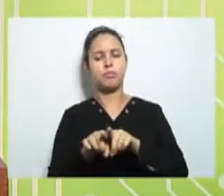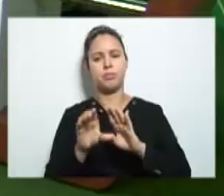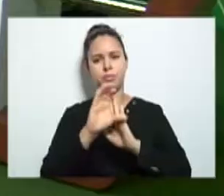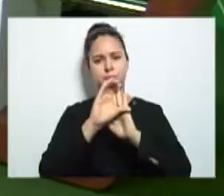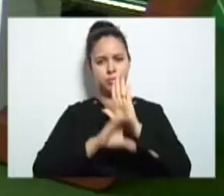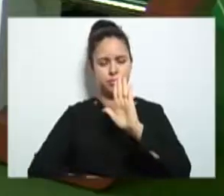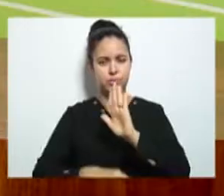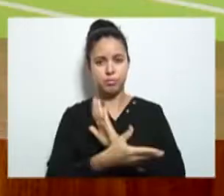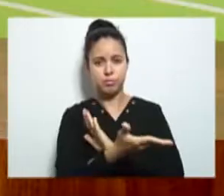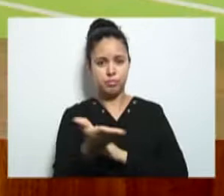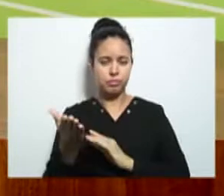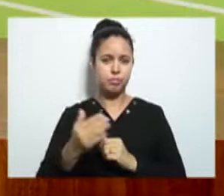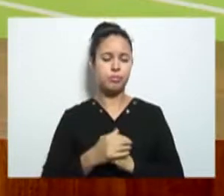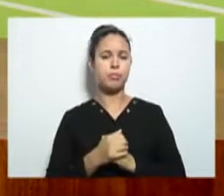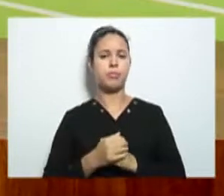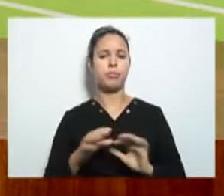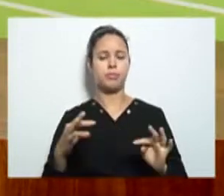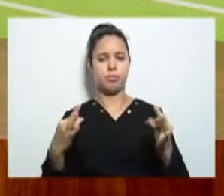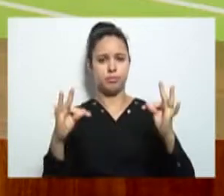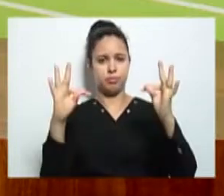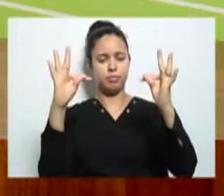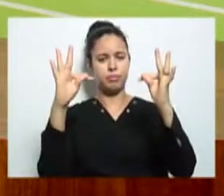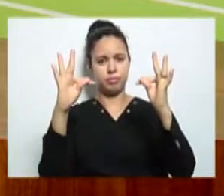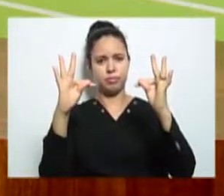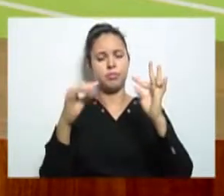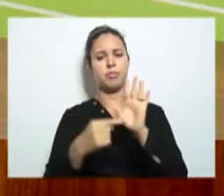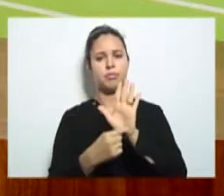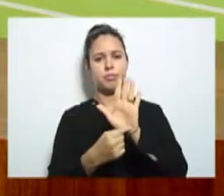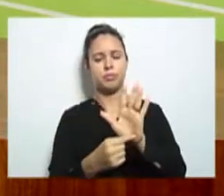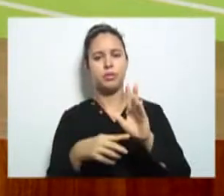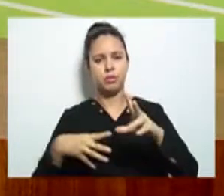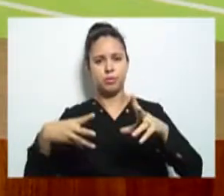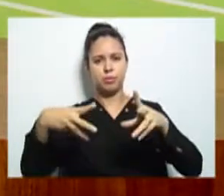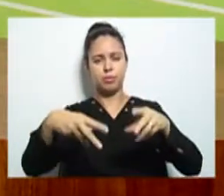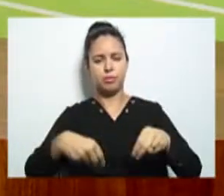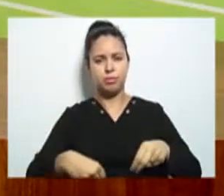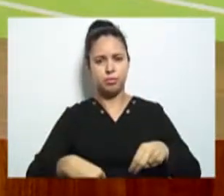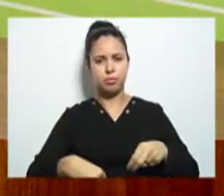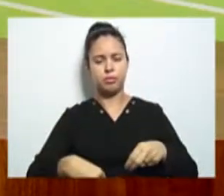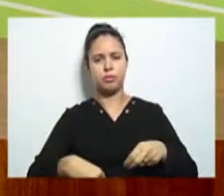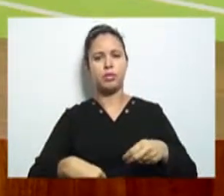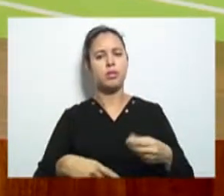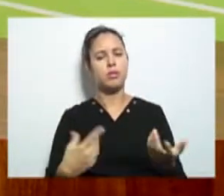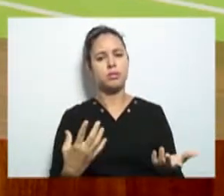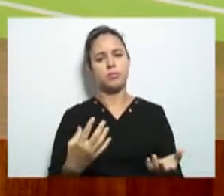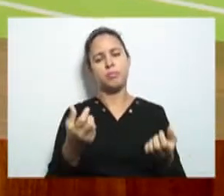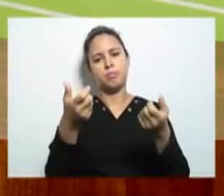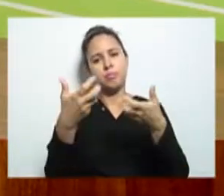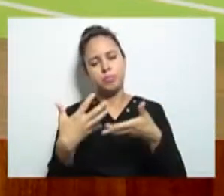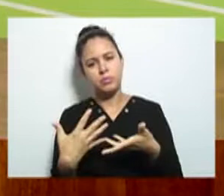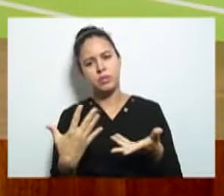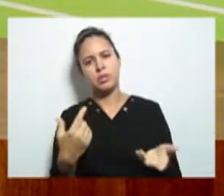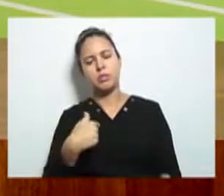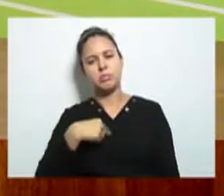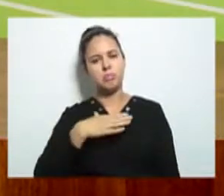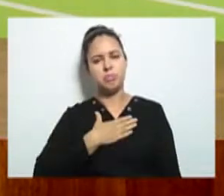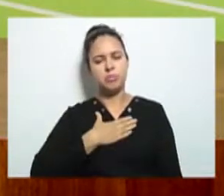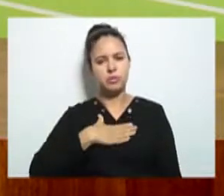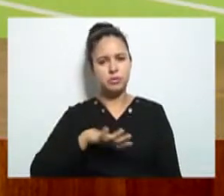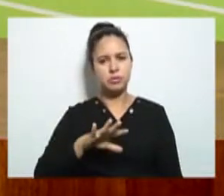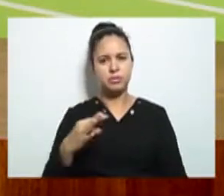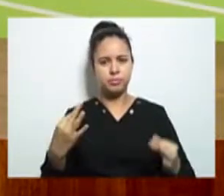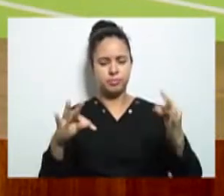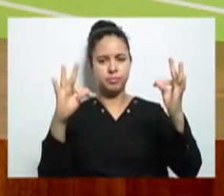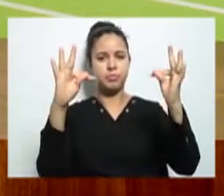e a tecnologia, né, professor, está presente em tudo hoje. Então não tem como falar assim, eu não gosto de tecnologia, eu não tenho contato. Desde o momento que